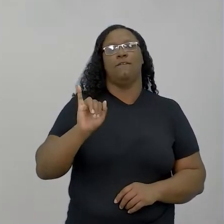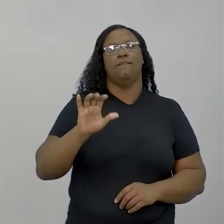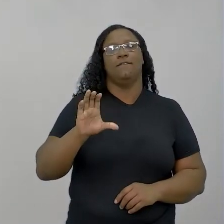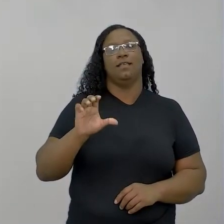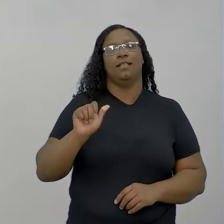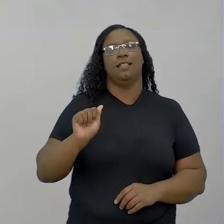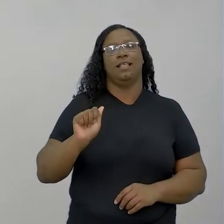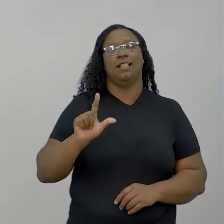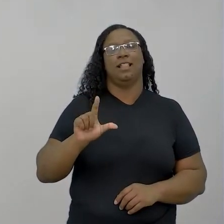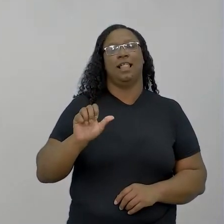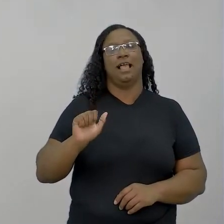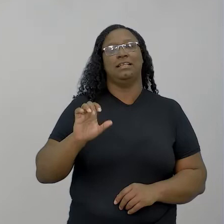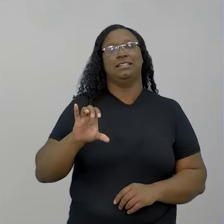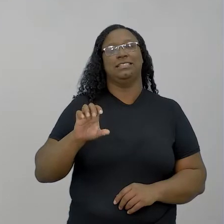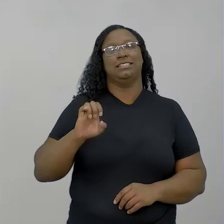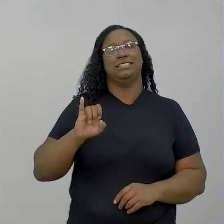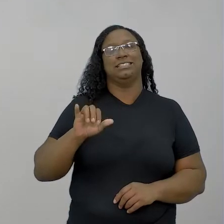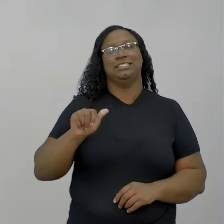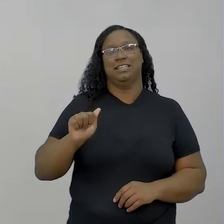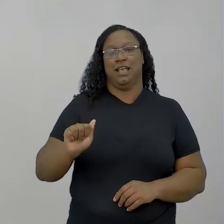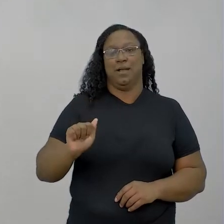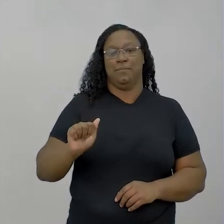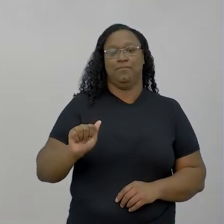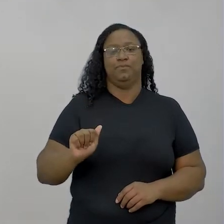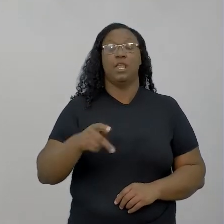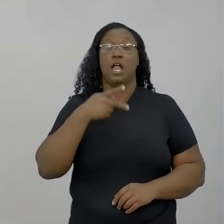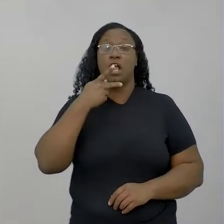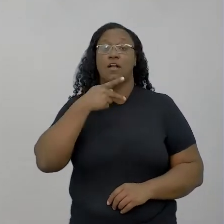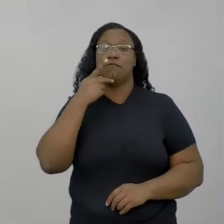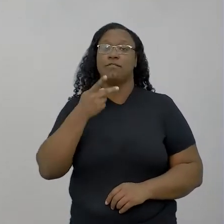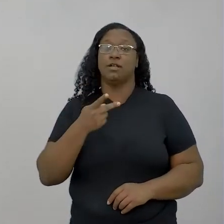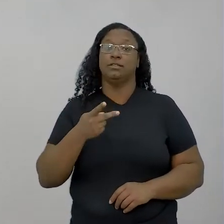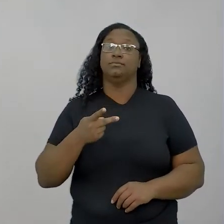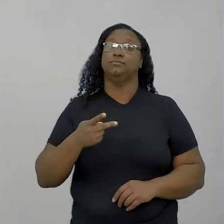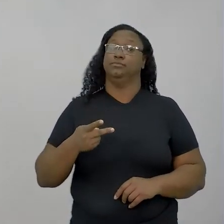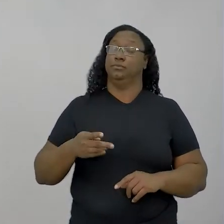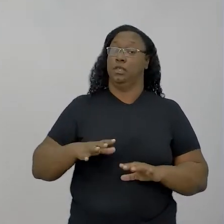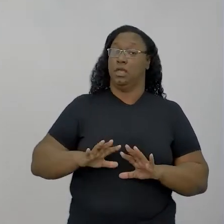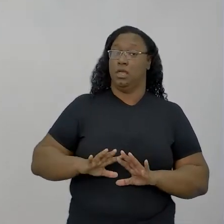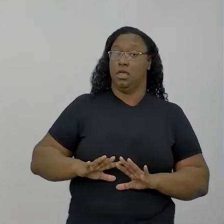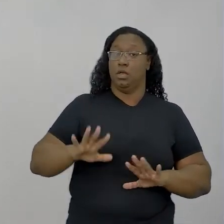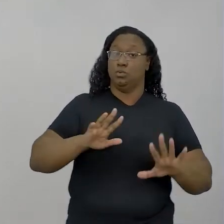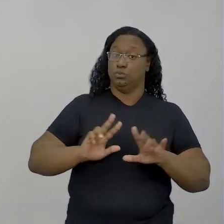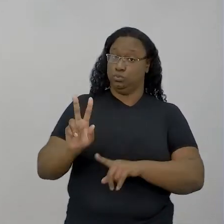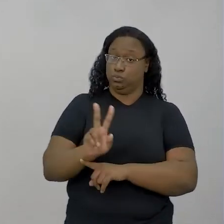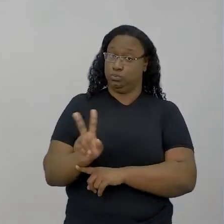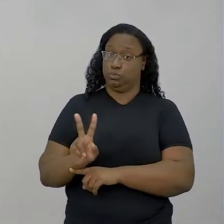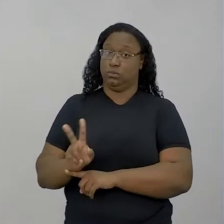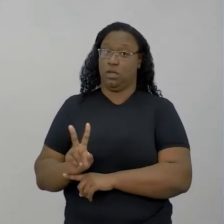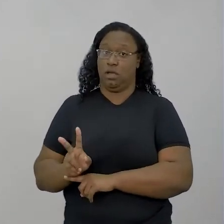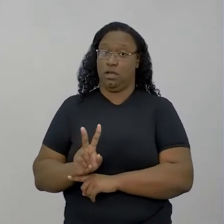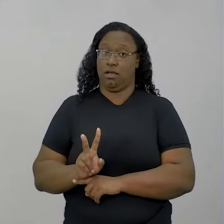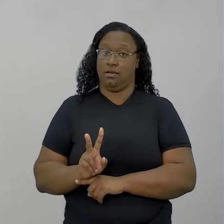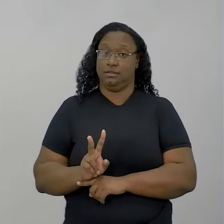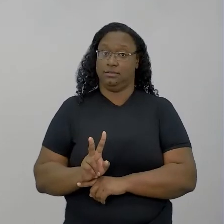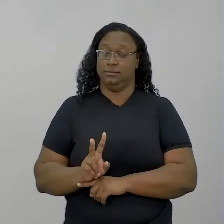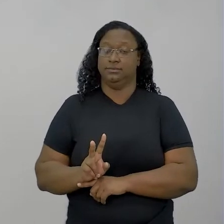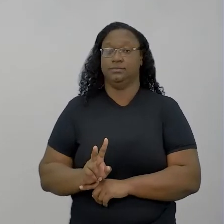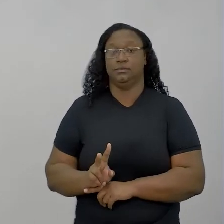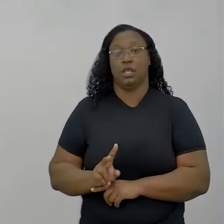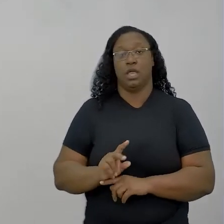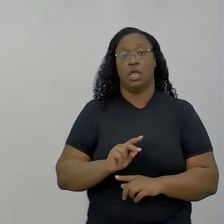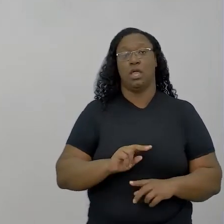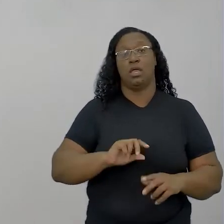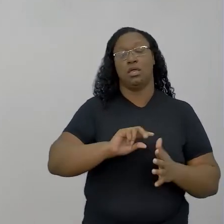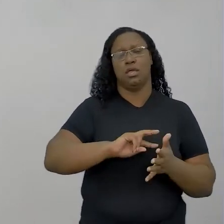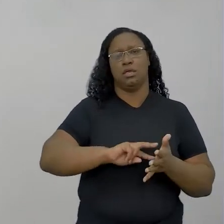então, em profilaxia, a gente está falando justamente em prevenção. Né? Então, a gente substituiu muitas vezes essa palavra, que é